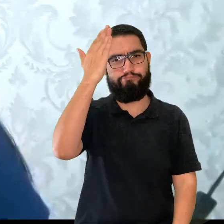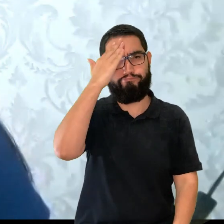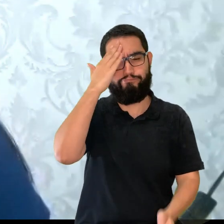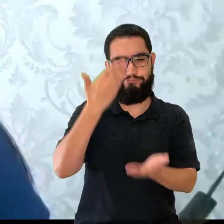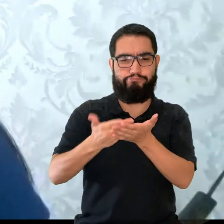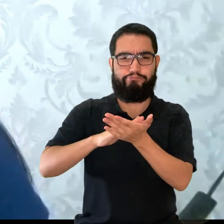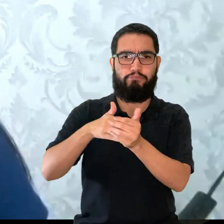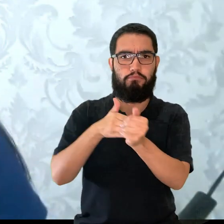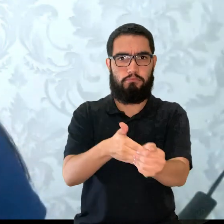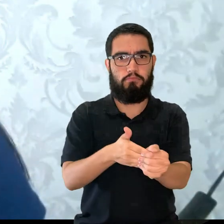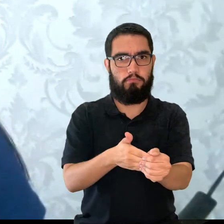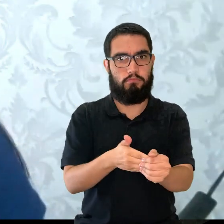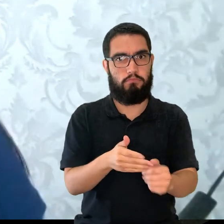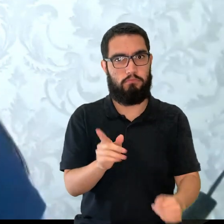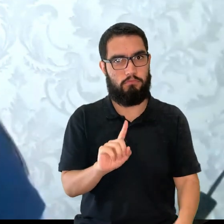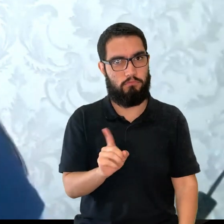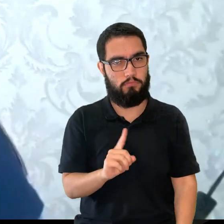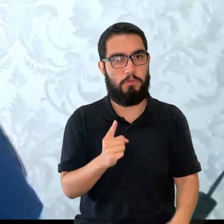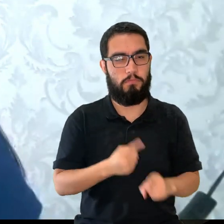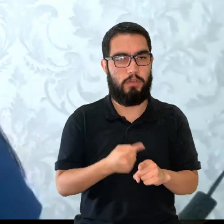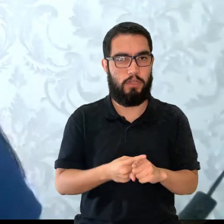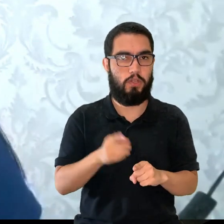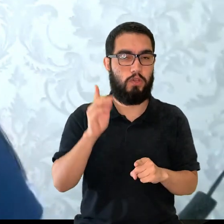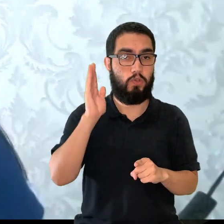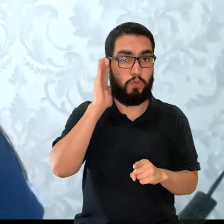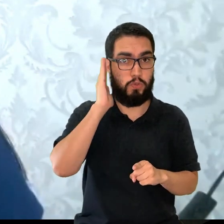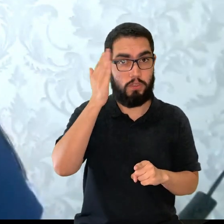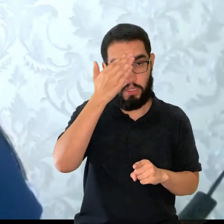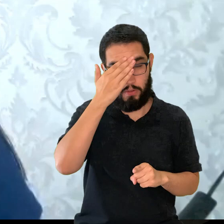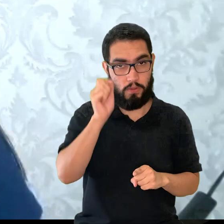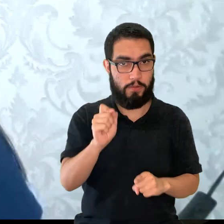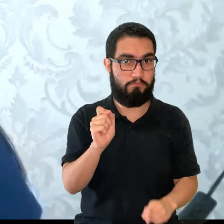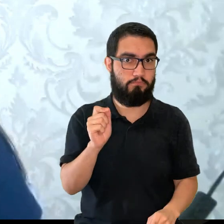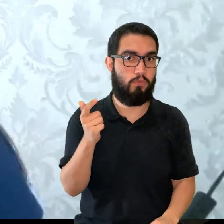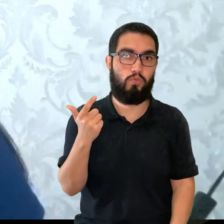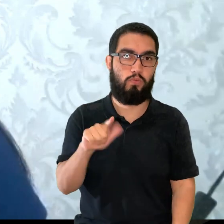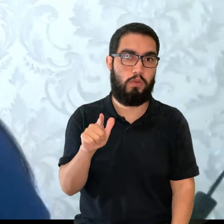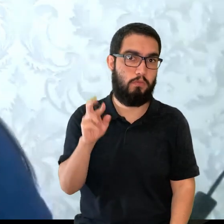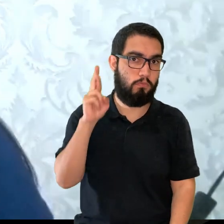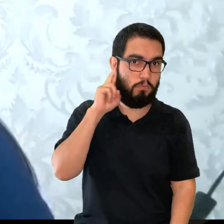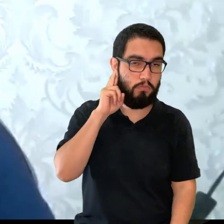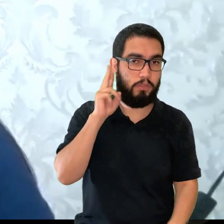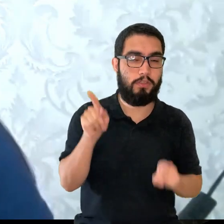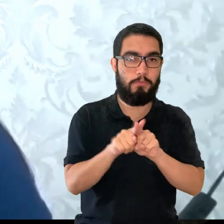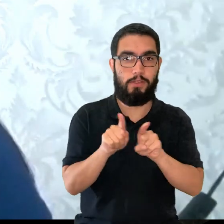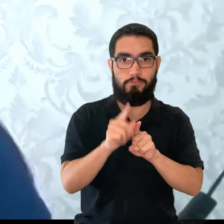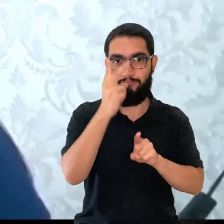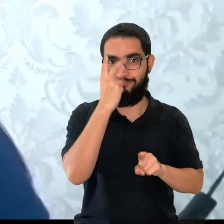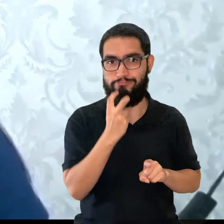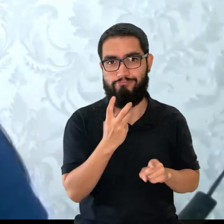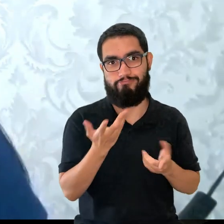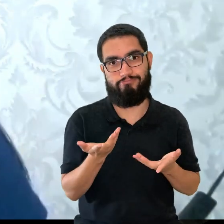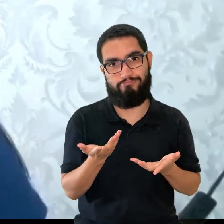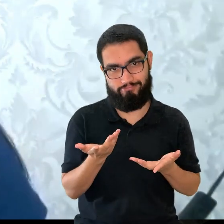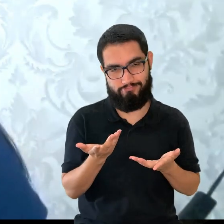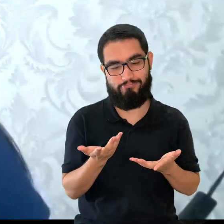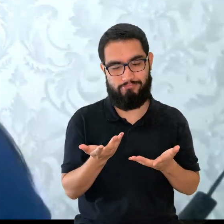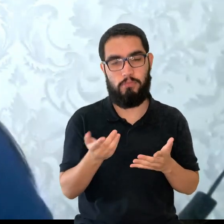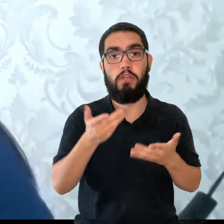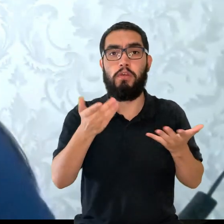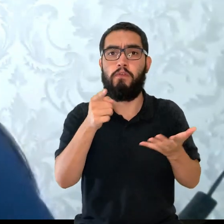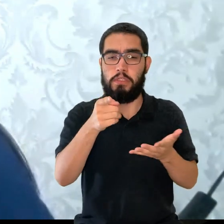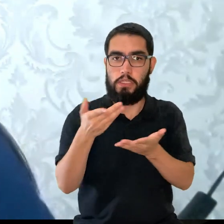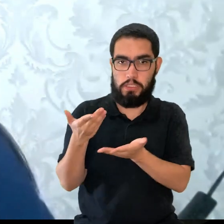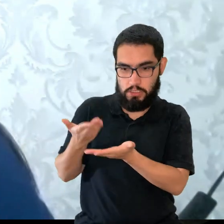intérprete. Porque o surdo cego, além da limitação auditiva, tem a limitação visual. Então, você também precisa ser guia. E quando